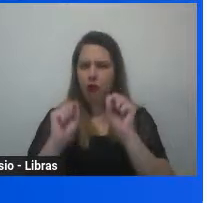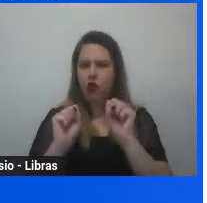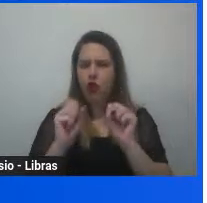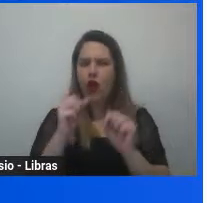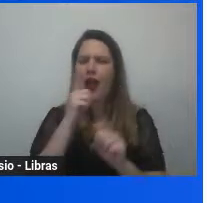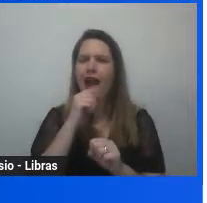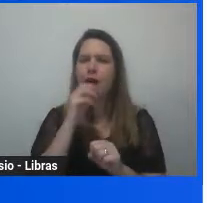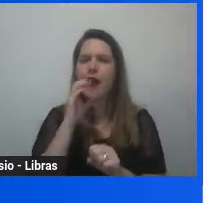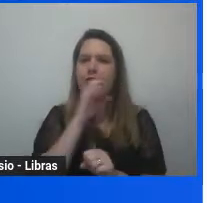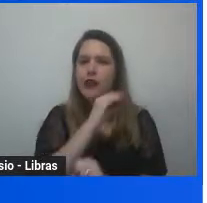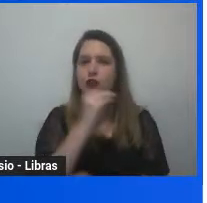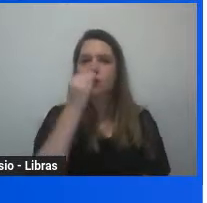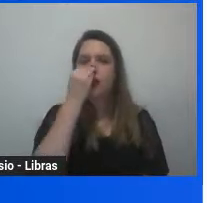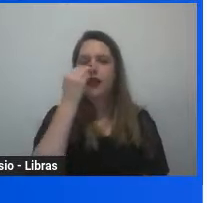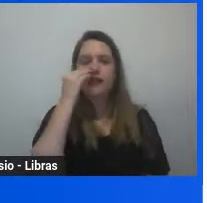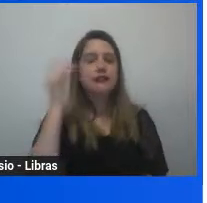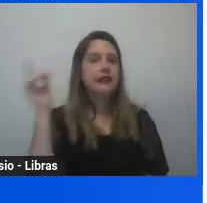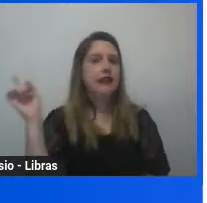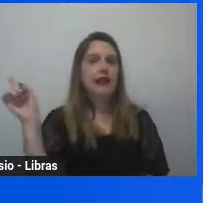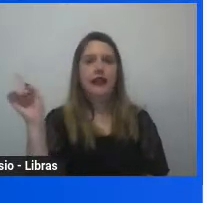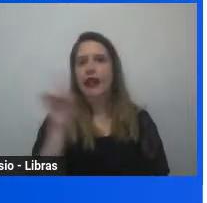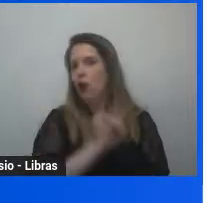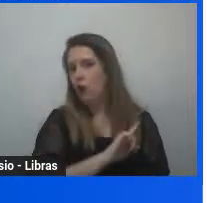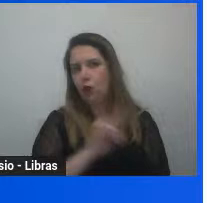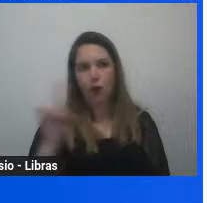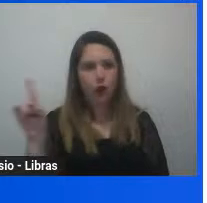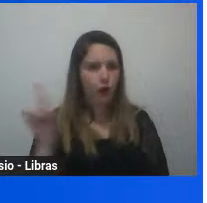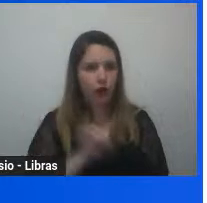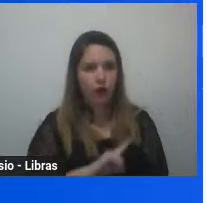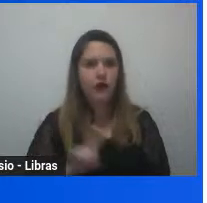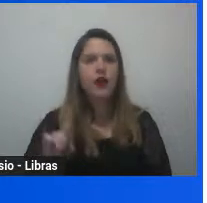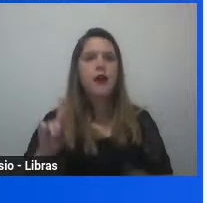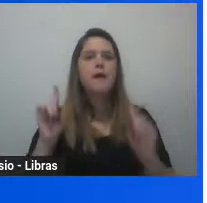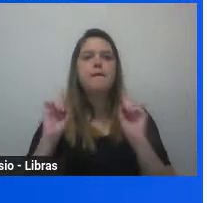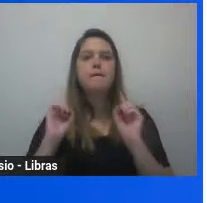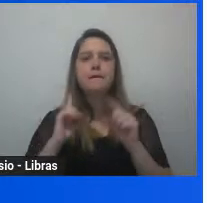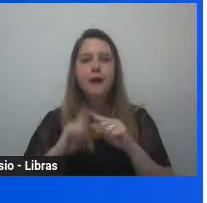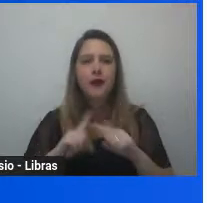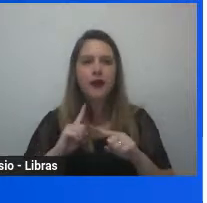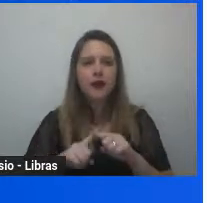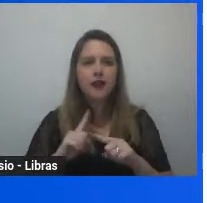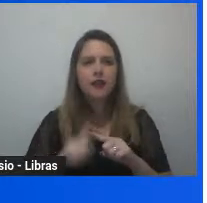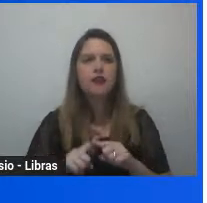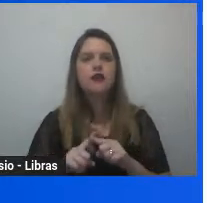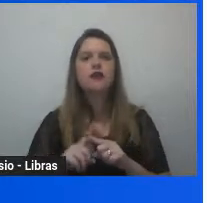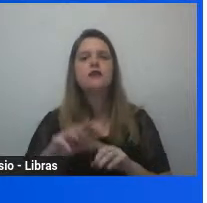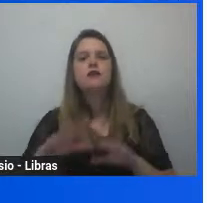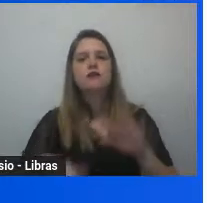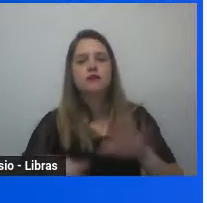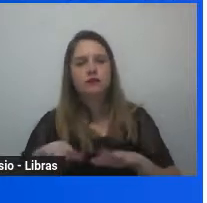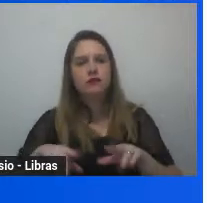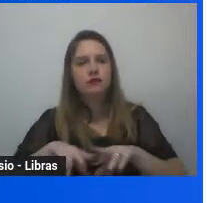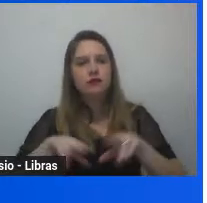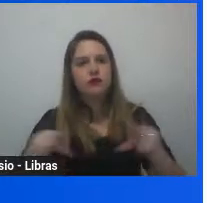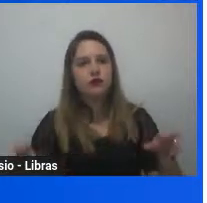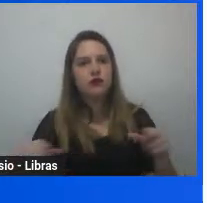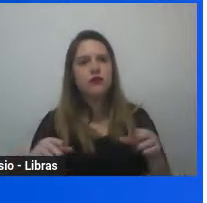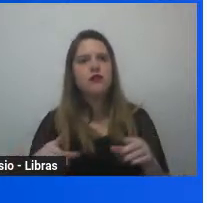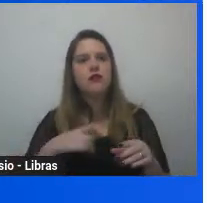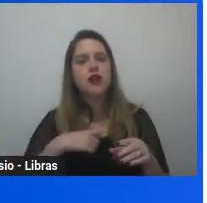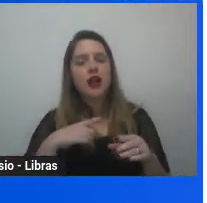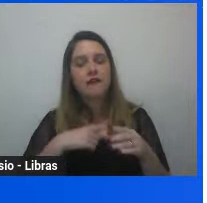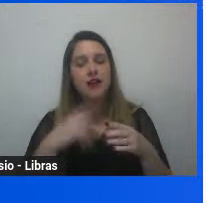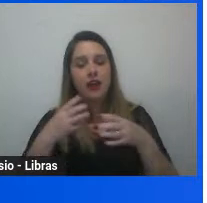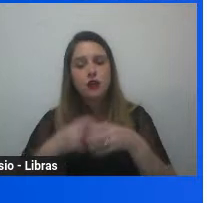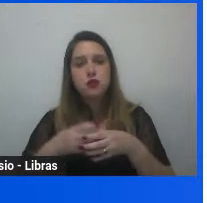nariz? Não, não posso, porque ele é o contrário do gelo. Ele vai fazer uma vasodilatação. Os vasos vão se abrir.